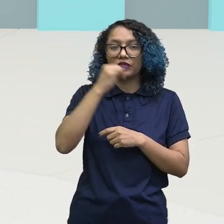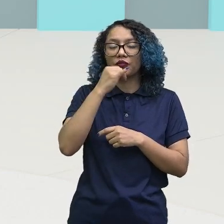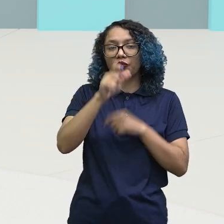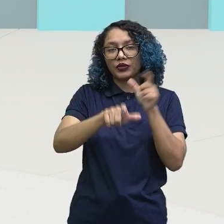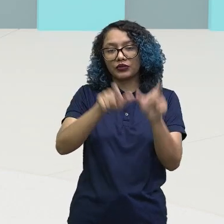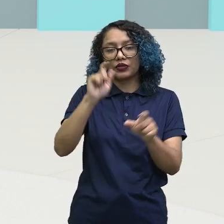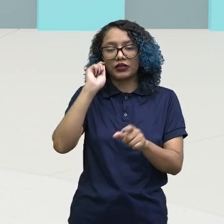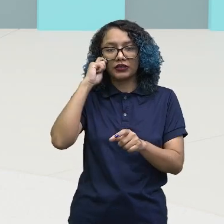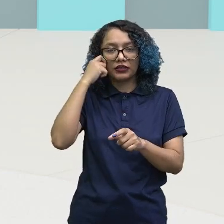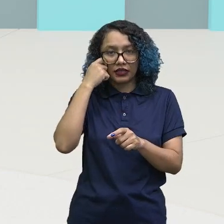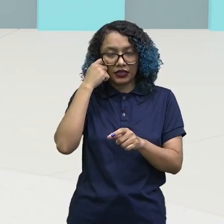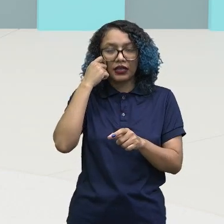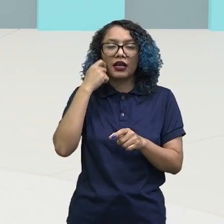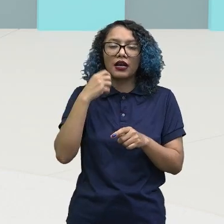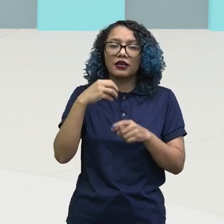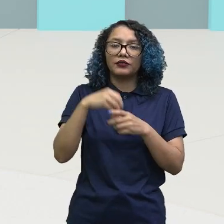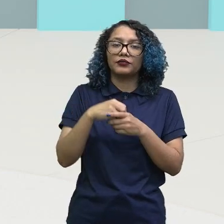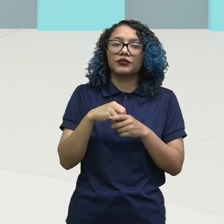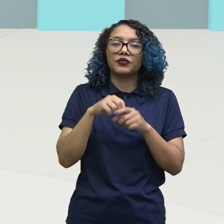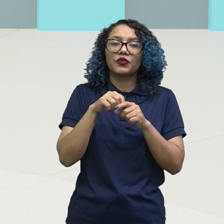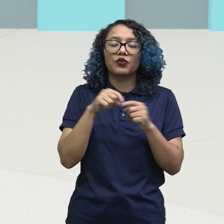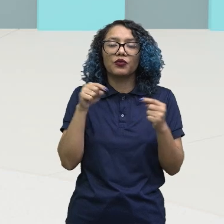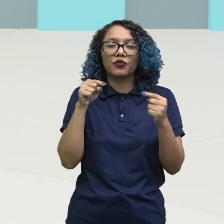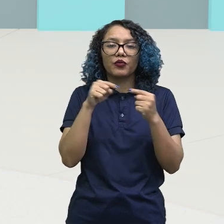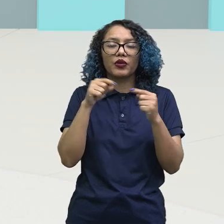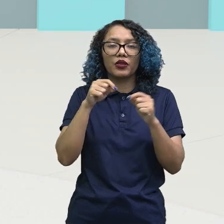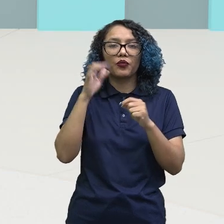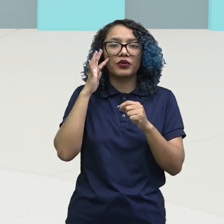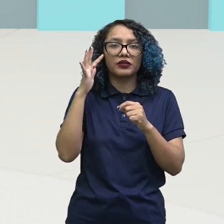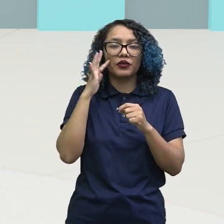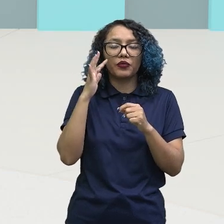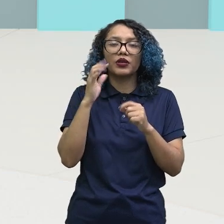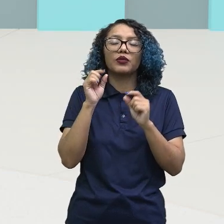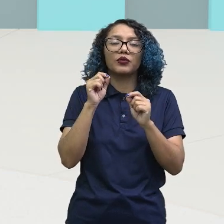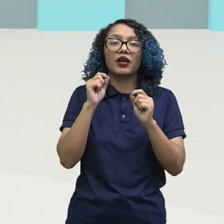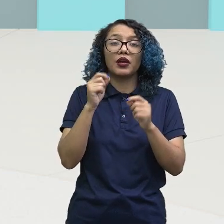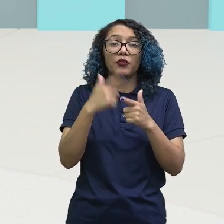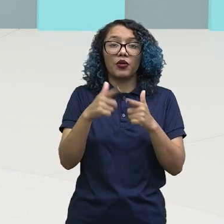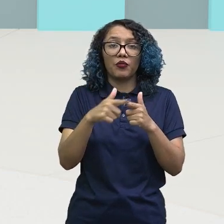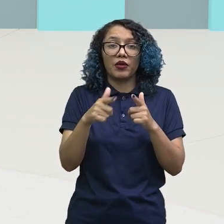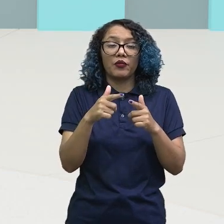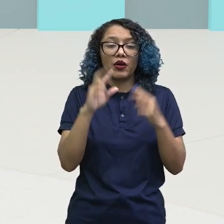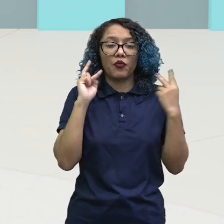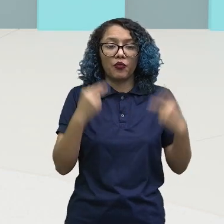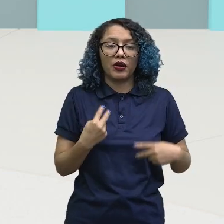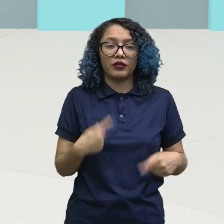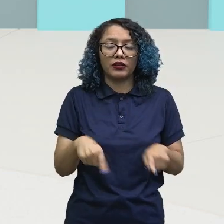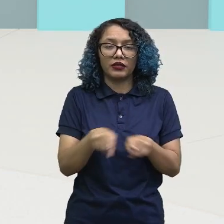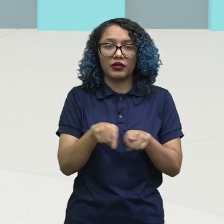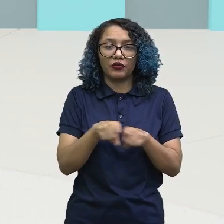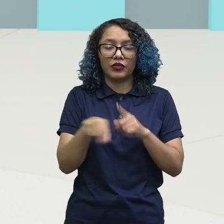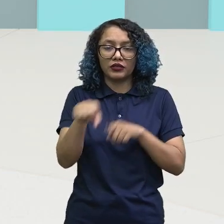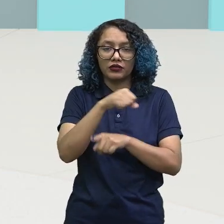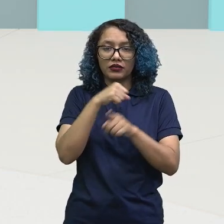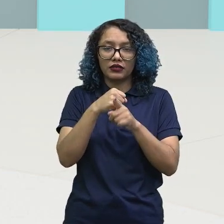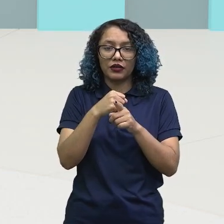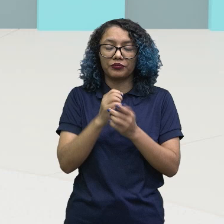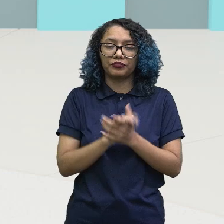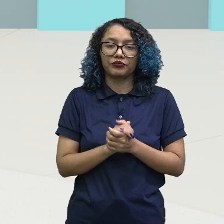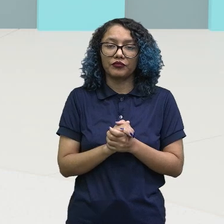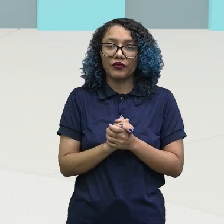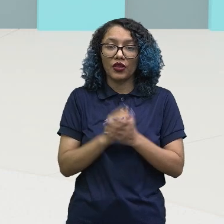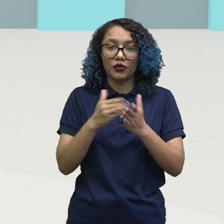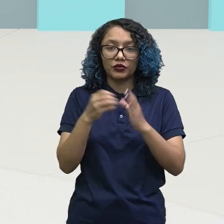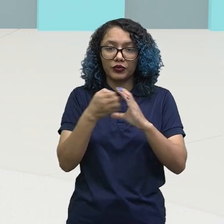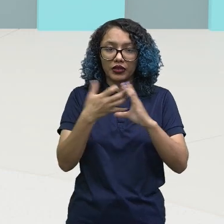é? Dentro desse pensamento aí de problemas humanos e sociais. E aí ele vai comparar que a última característica, a